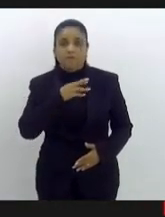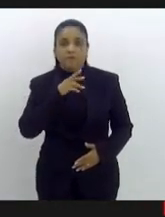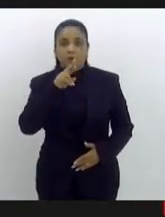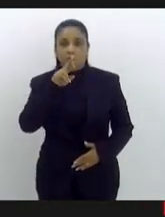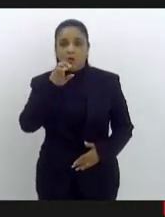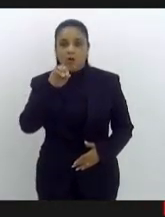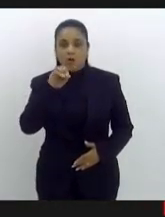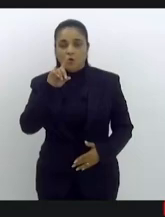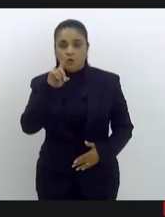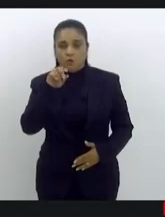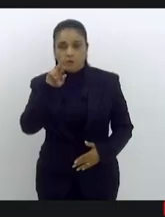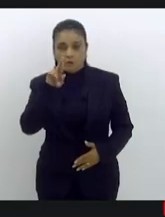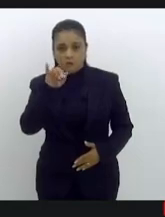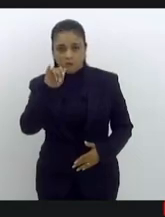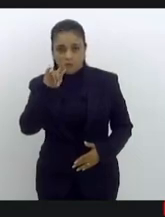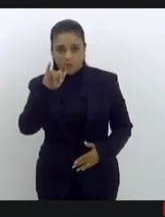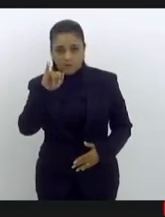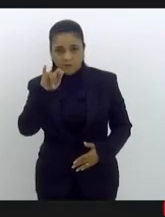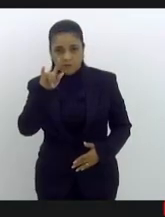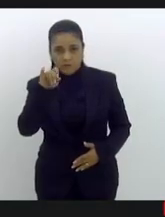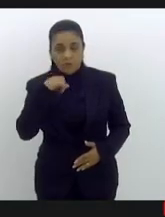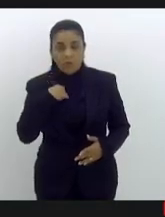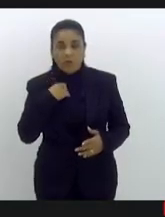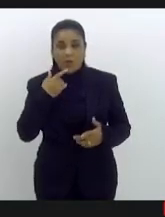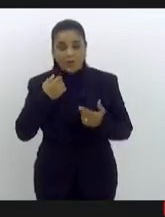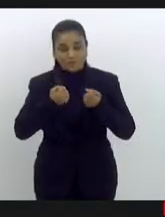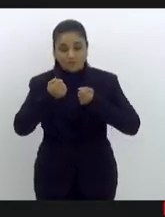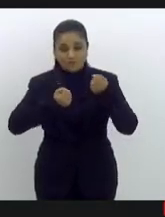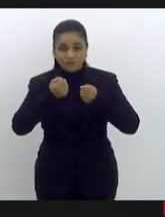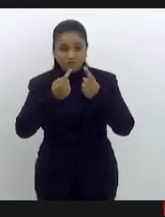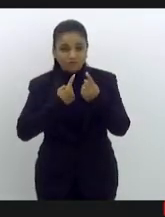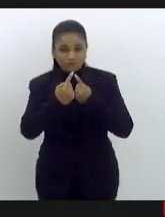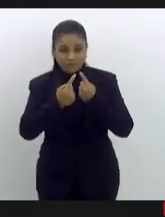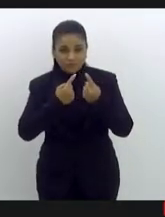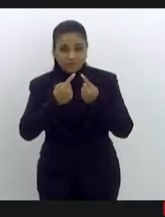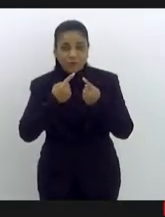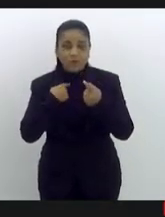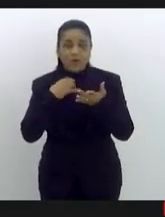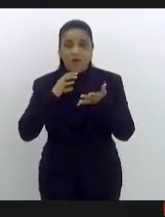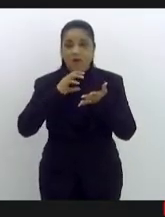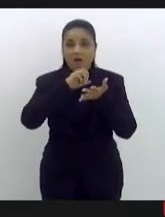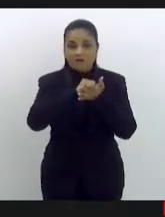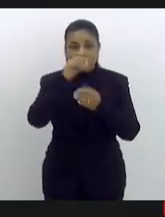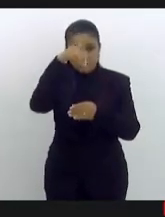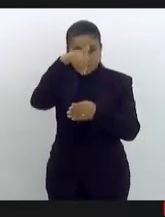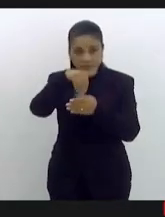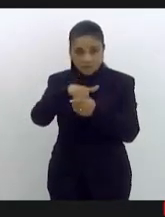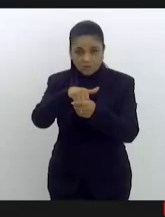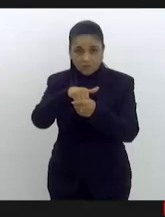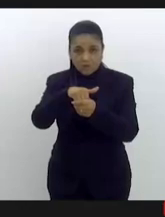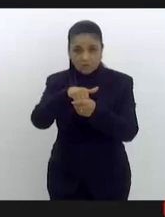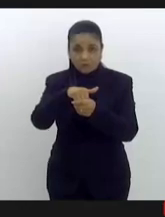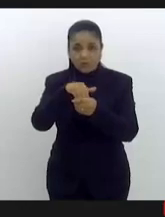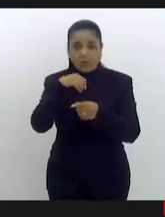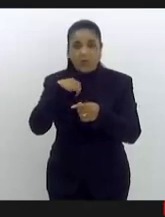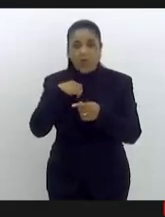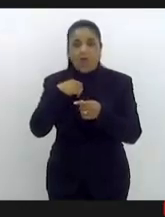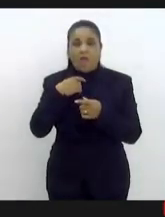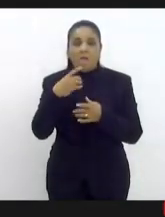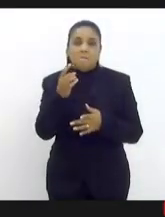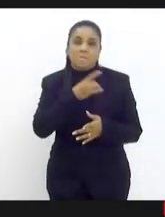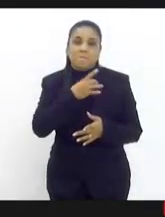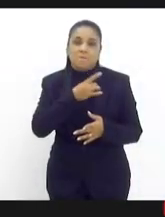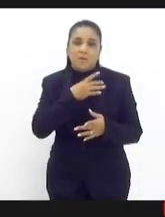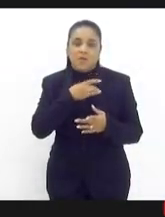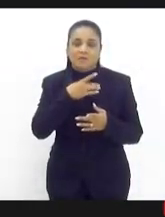Estamos me ouvindo. Oi, é que eu estou no Estado, eu gostaria de registrar o meu voto. porque eu estou com medo de ficar sem sinal.